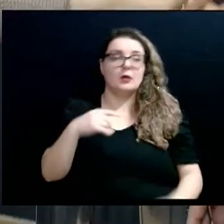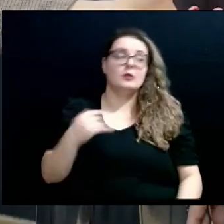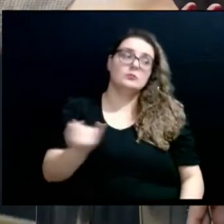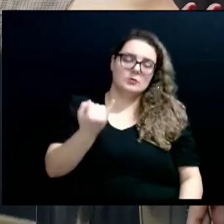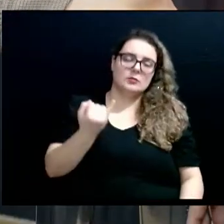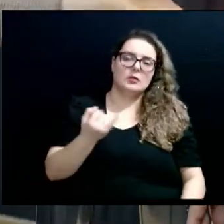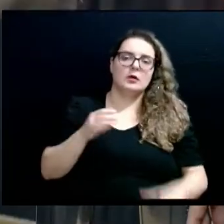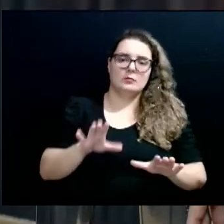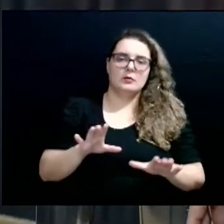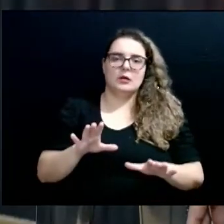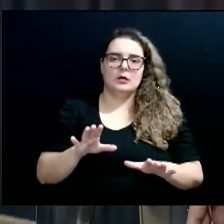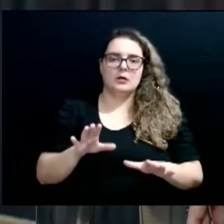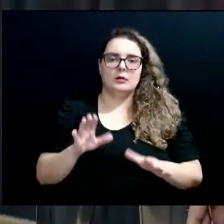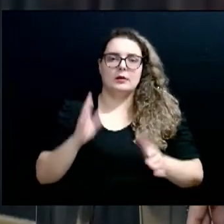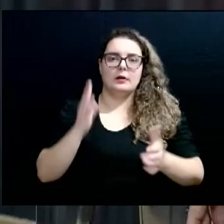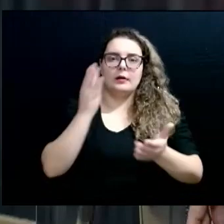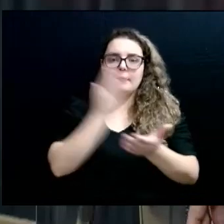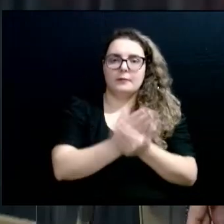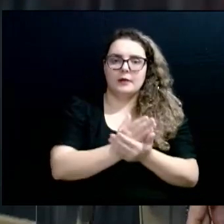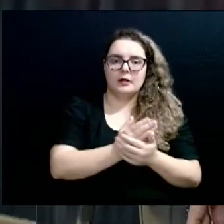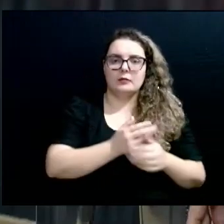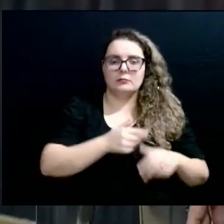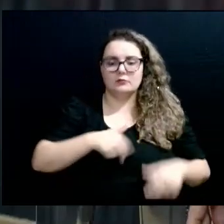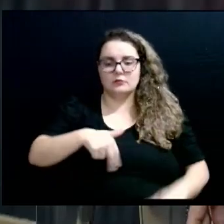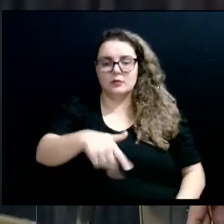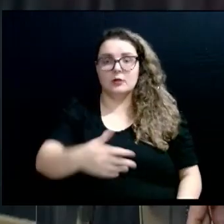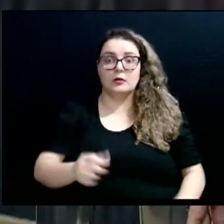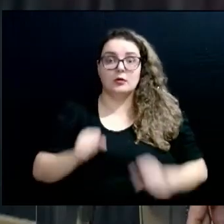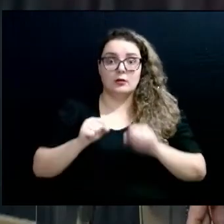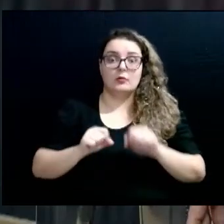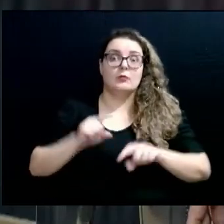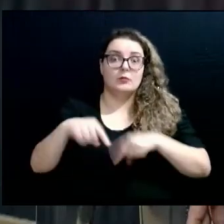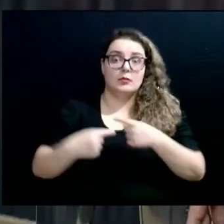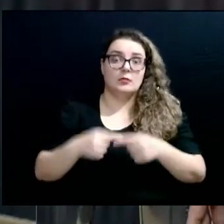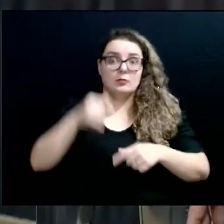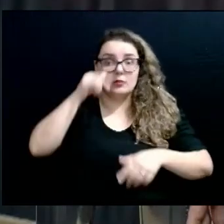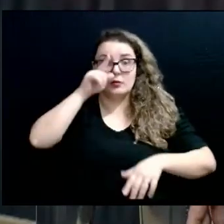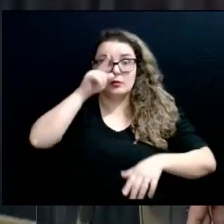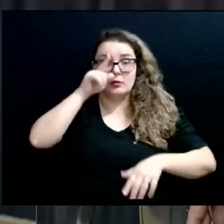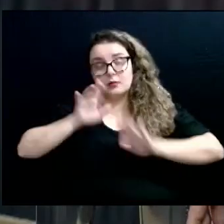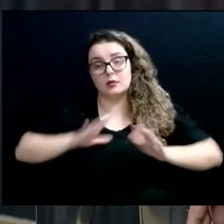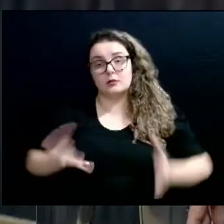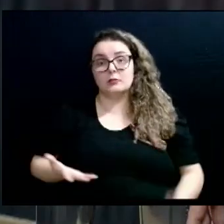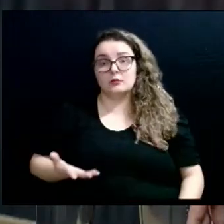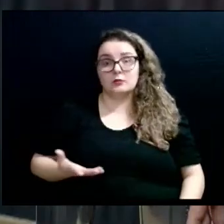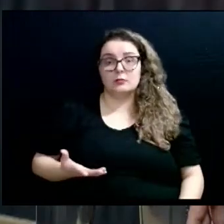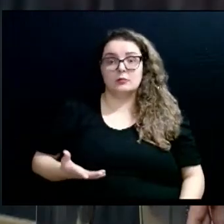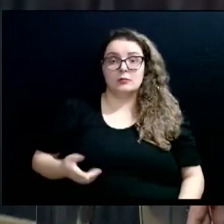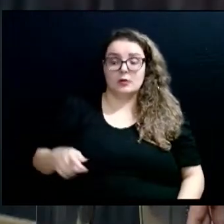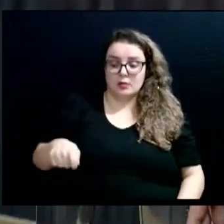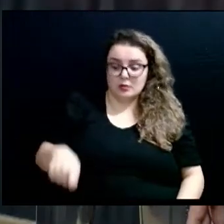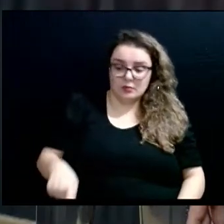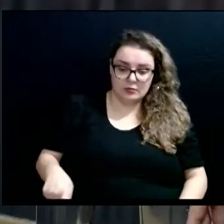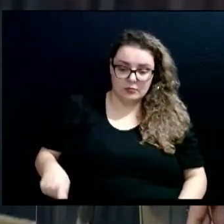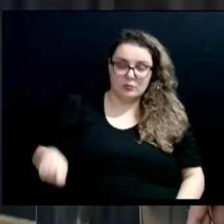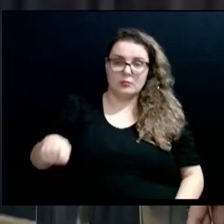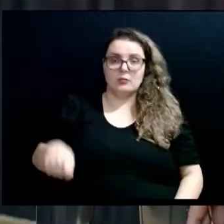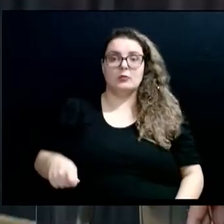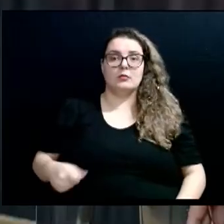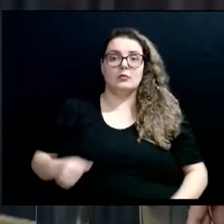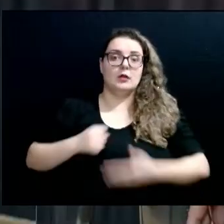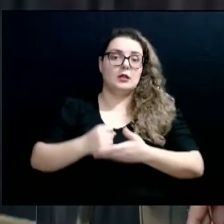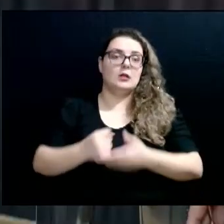de sair, por exemplo, eu posso tomar alguma outra precaução, eu posso levar uma bengala, levar um apoio. Então, o medo traz